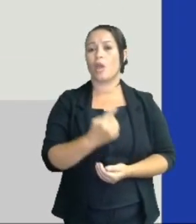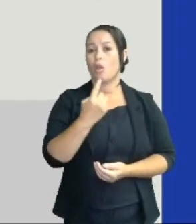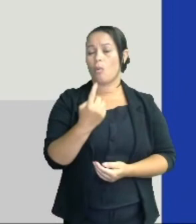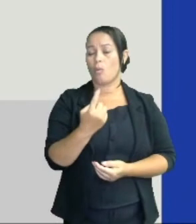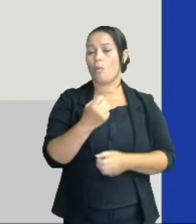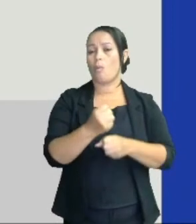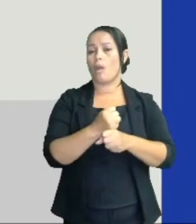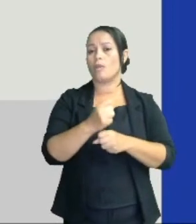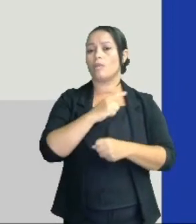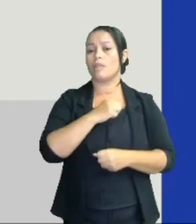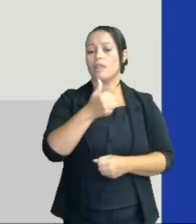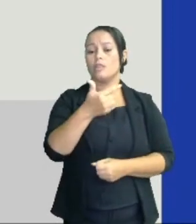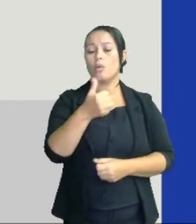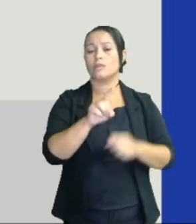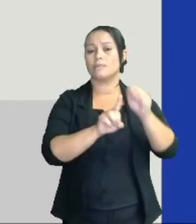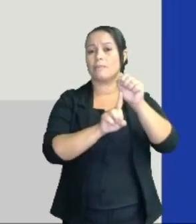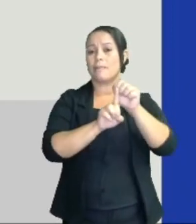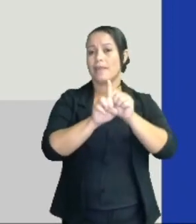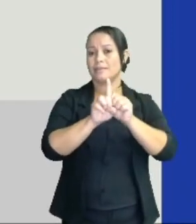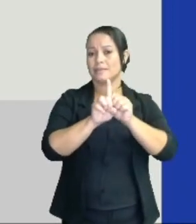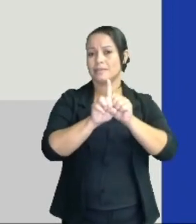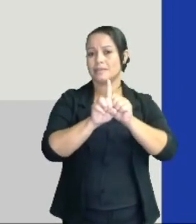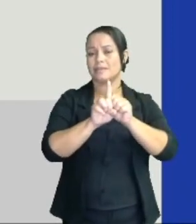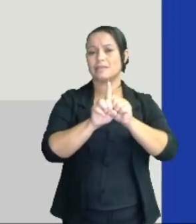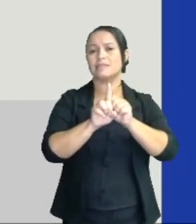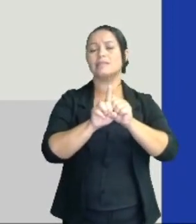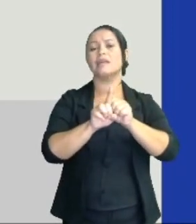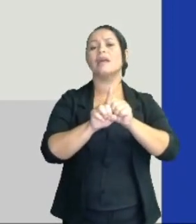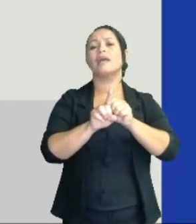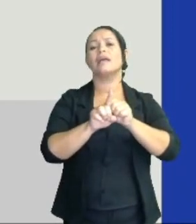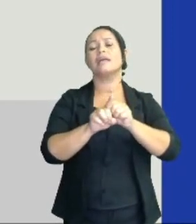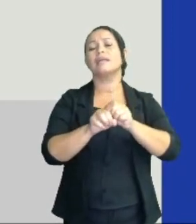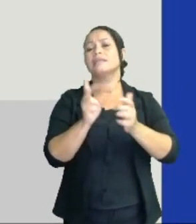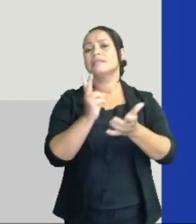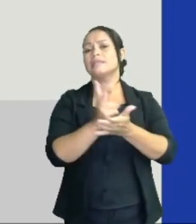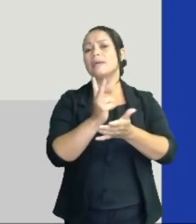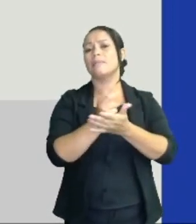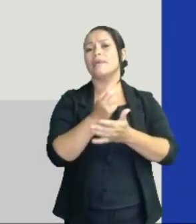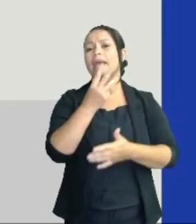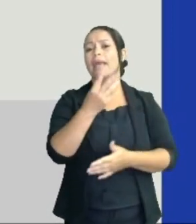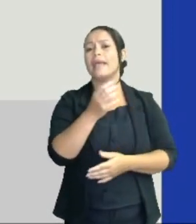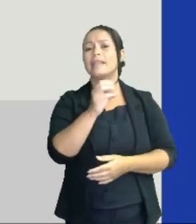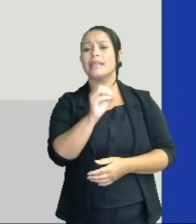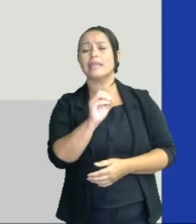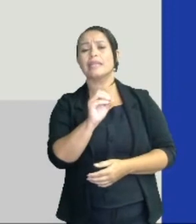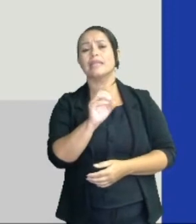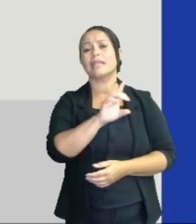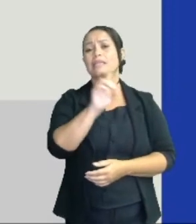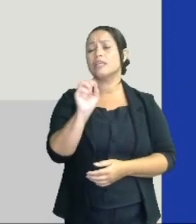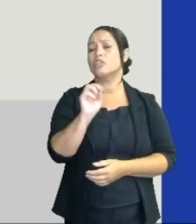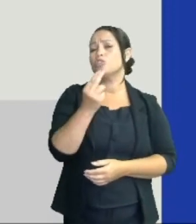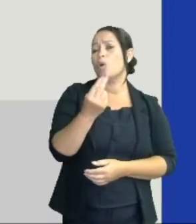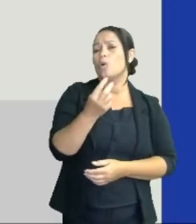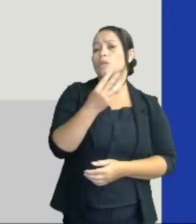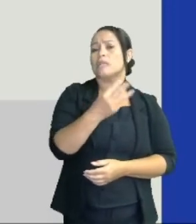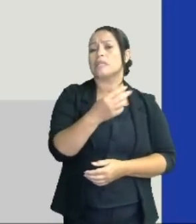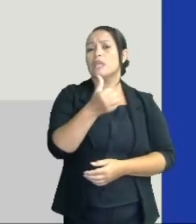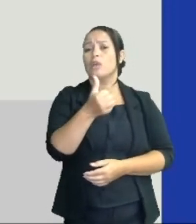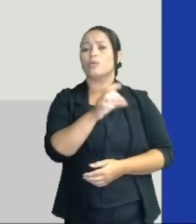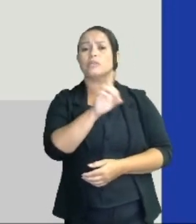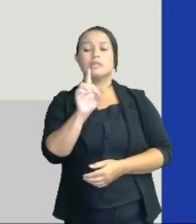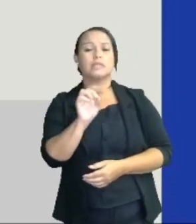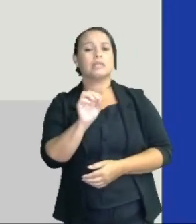O ano tem 12 meses alternados em 30 dias ou 31 dias,